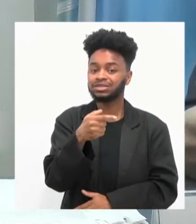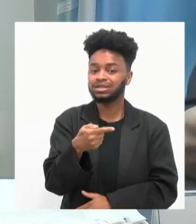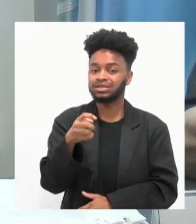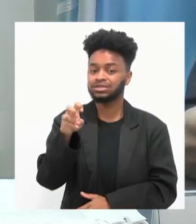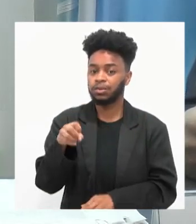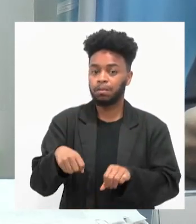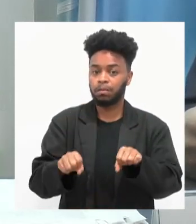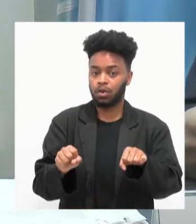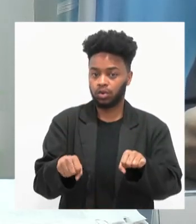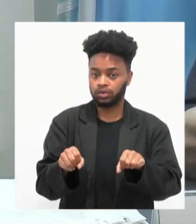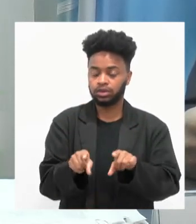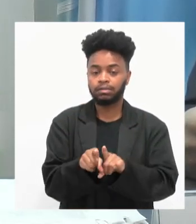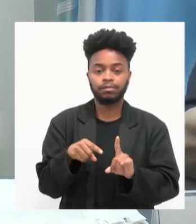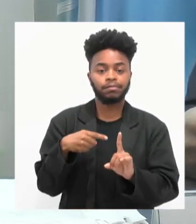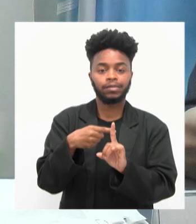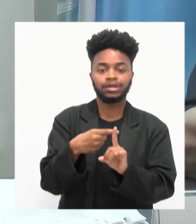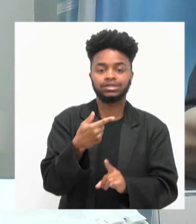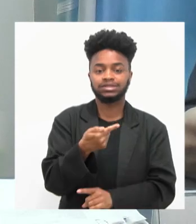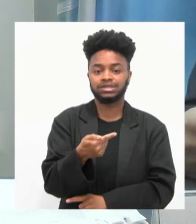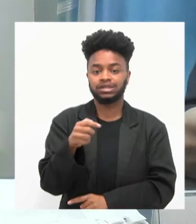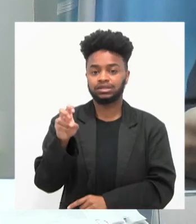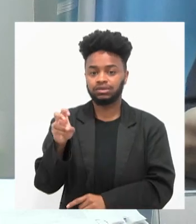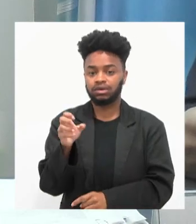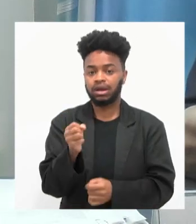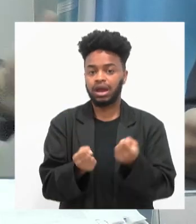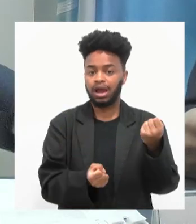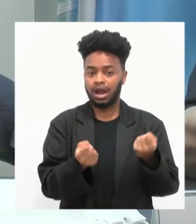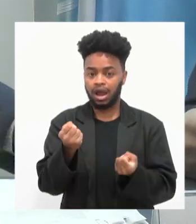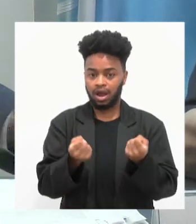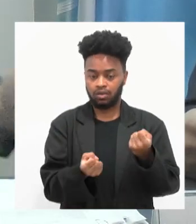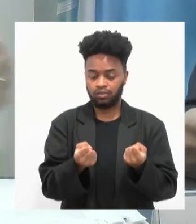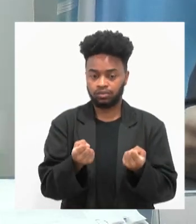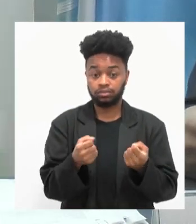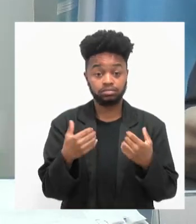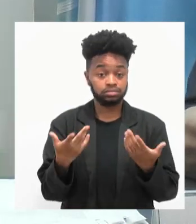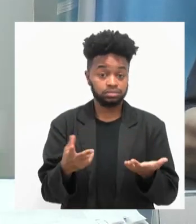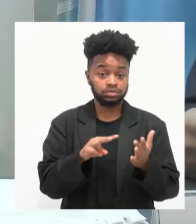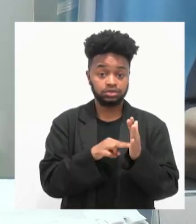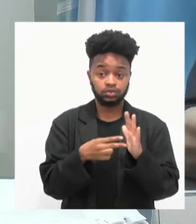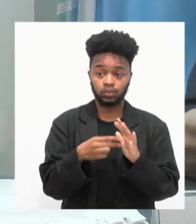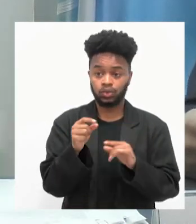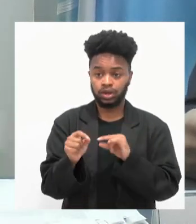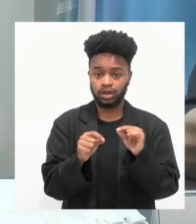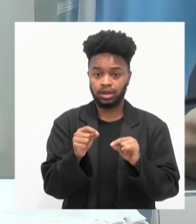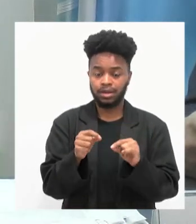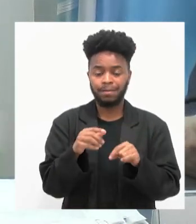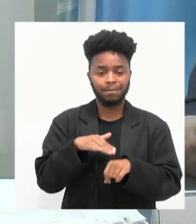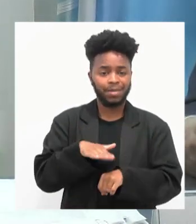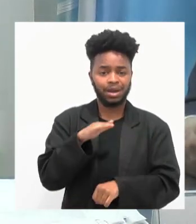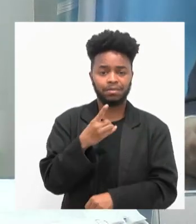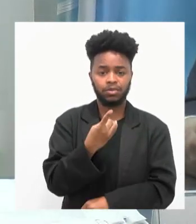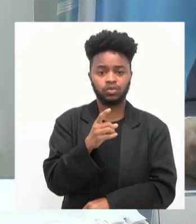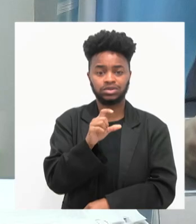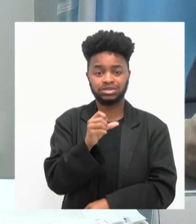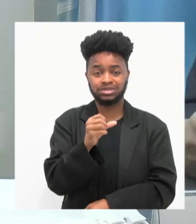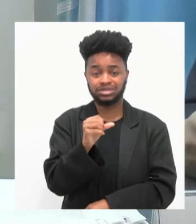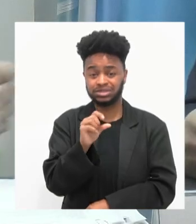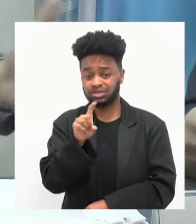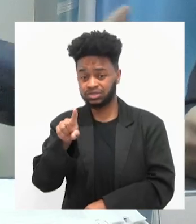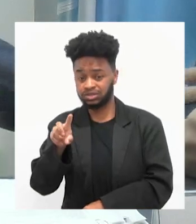motos, mais 75 carros de passeio, enfim, ou seja, mais de 1.650 veículos no